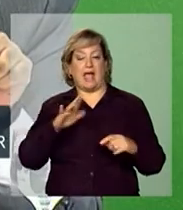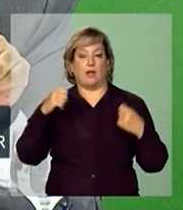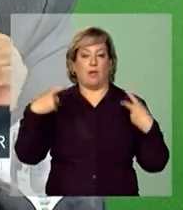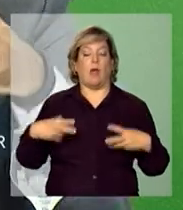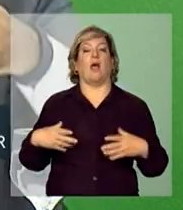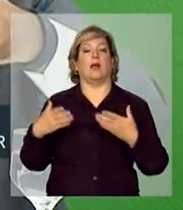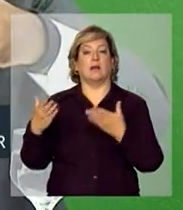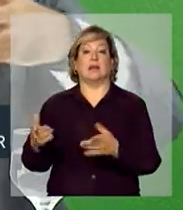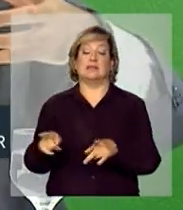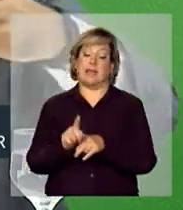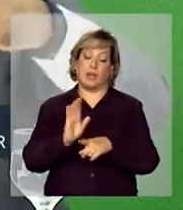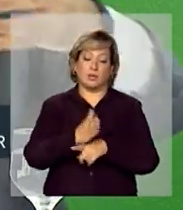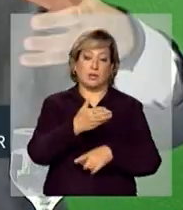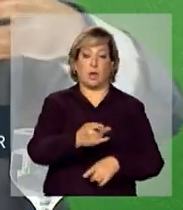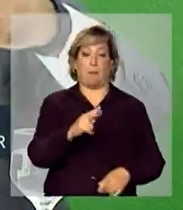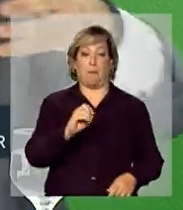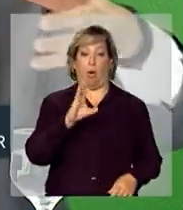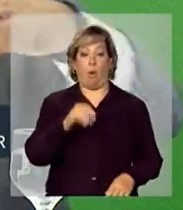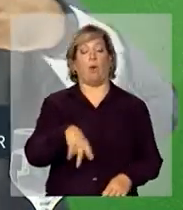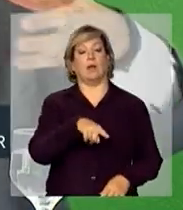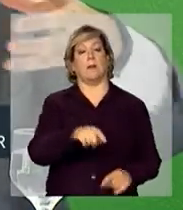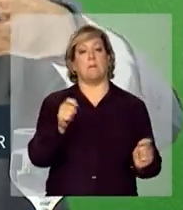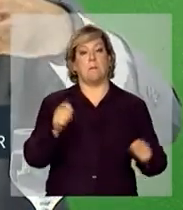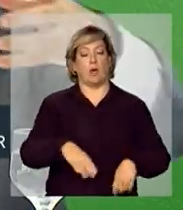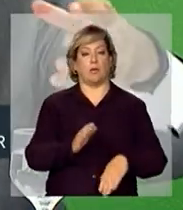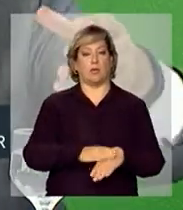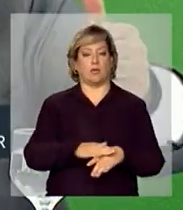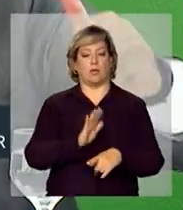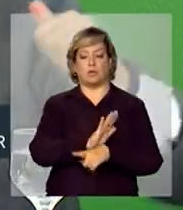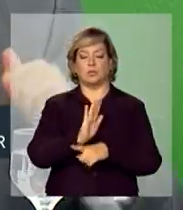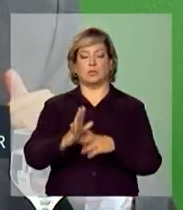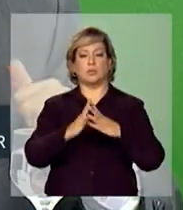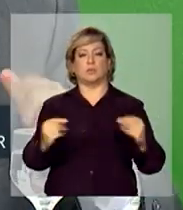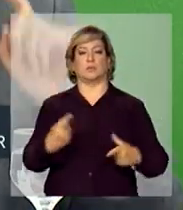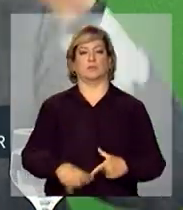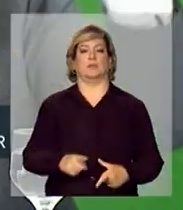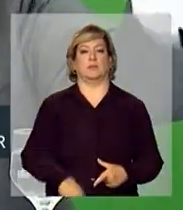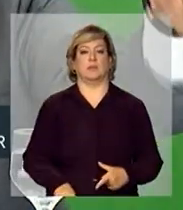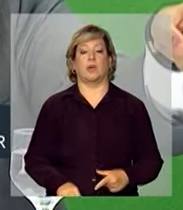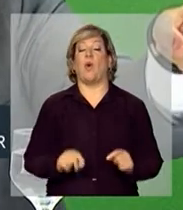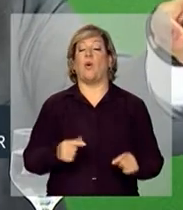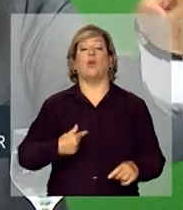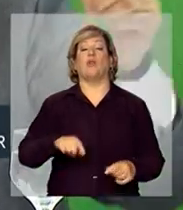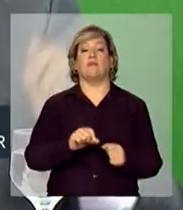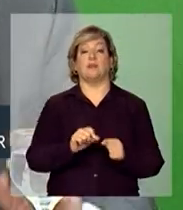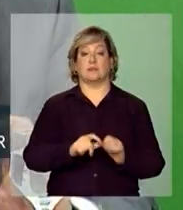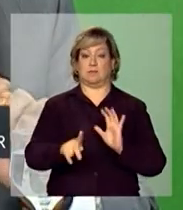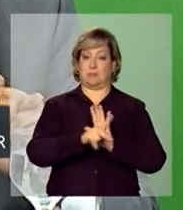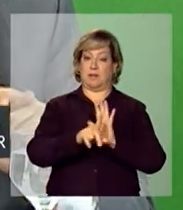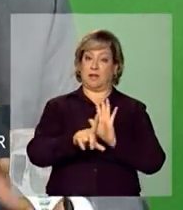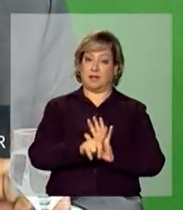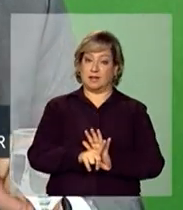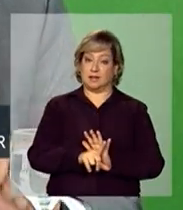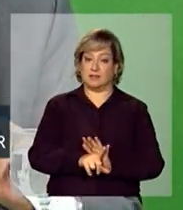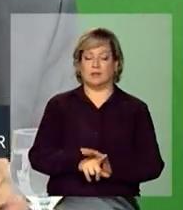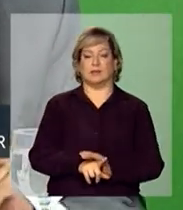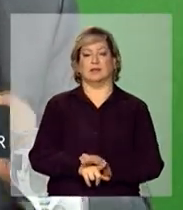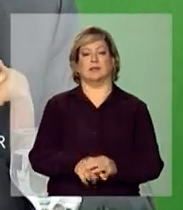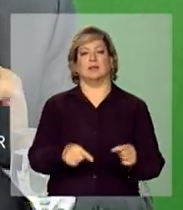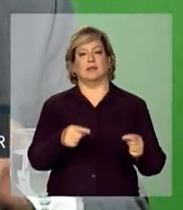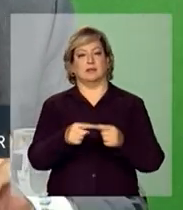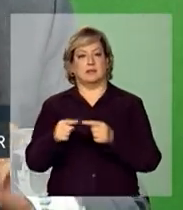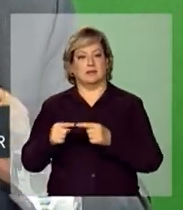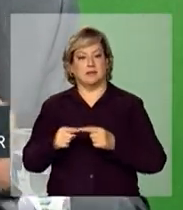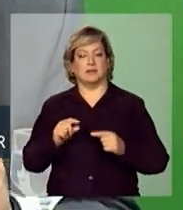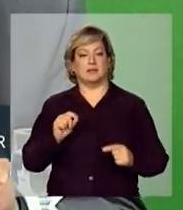fortalecer o PROCON para ter um bom procedimento equilibrado e composição de conflitos que que nós estamos fazendo projeto de lei que dá caráter